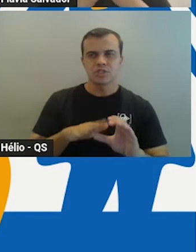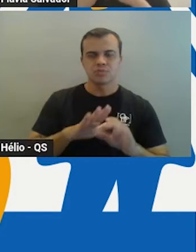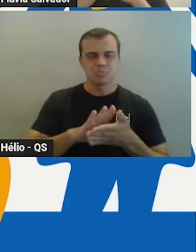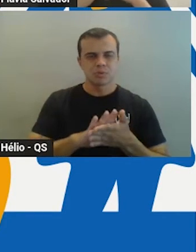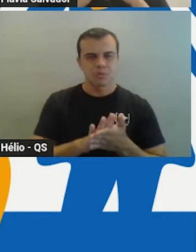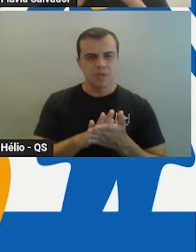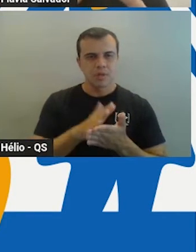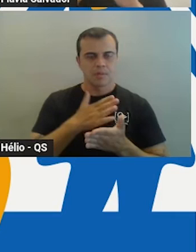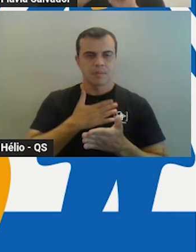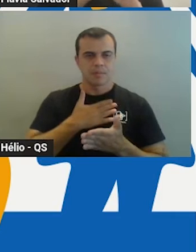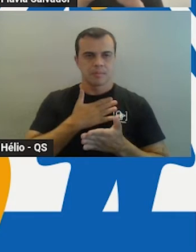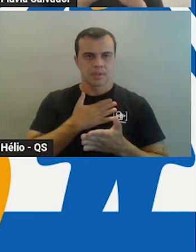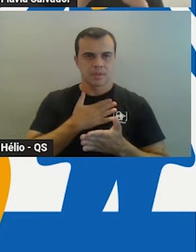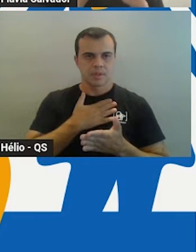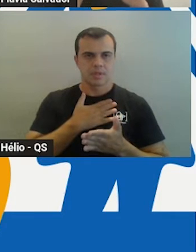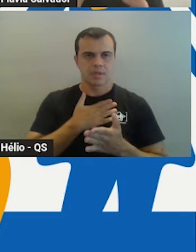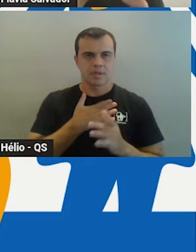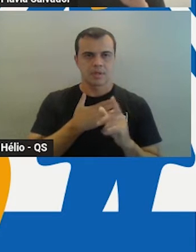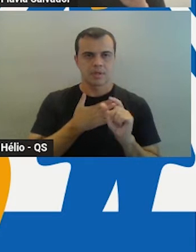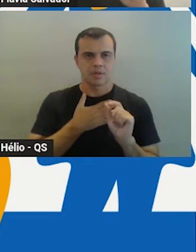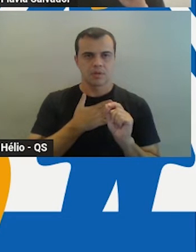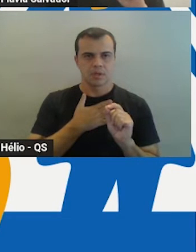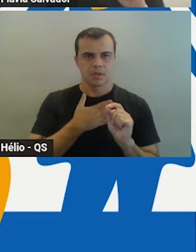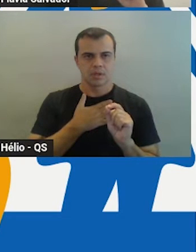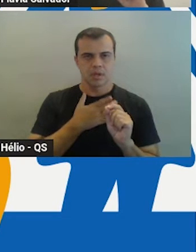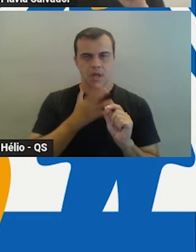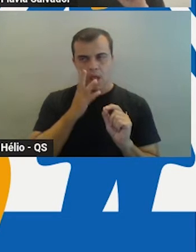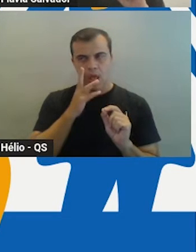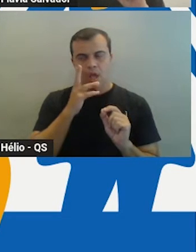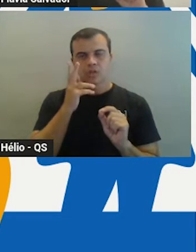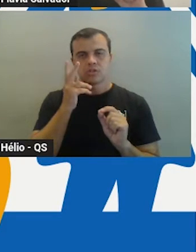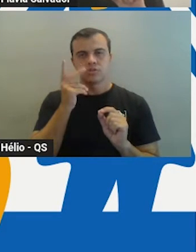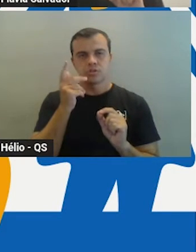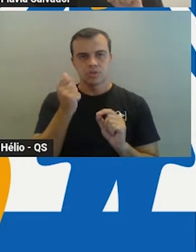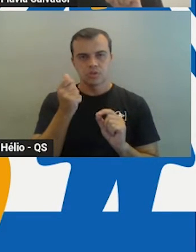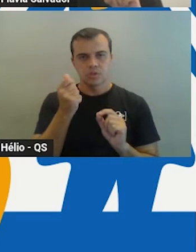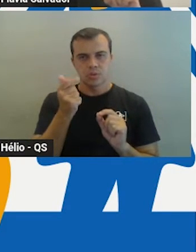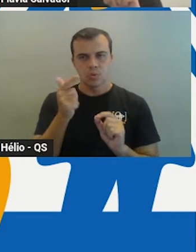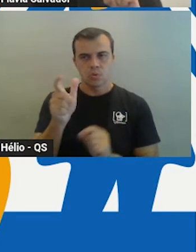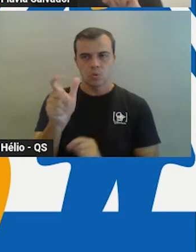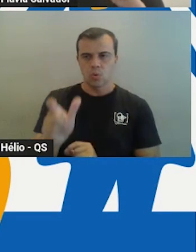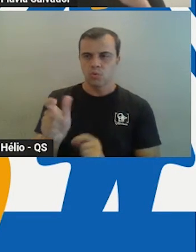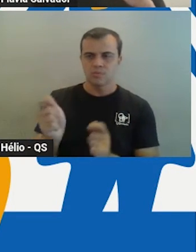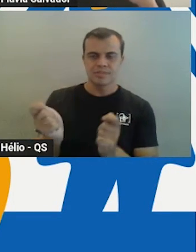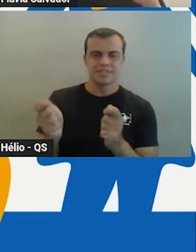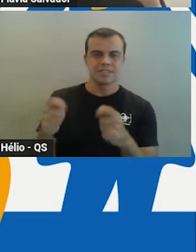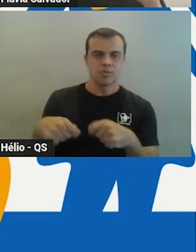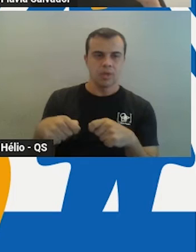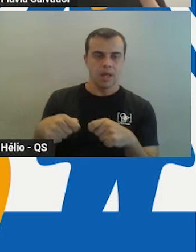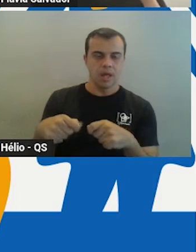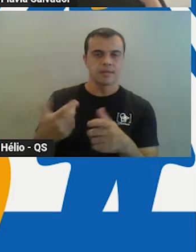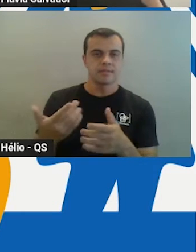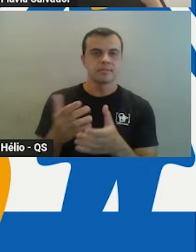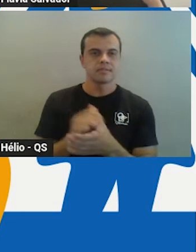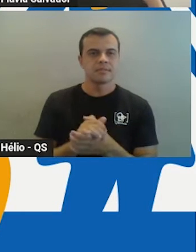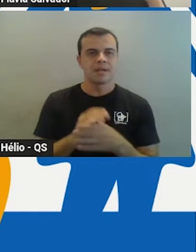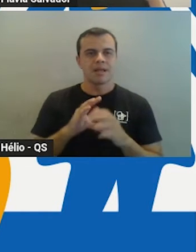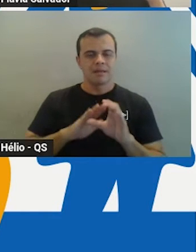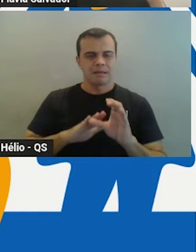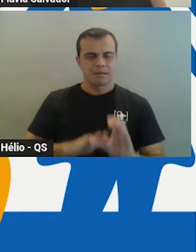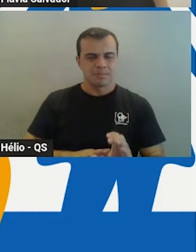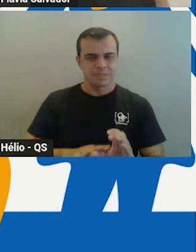capacitismo, para mim, assim, ele é o pressuposto de que o outro não dá conta. E o